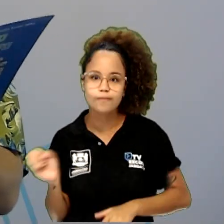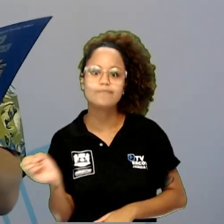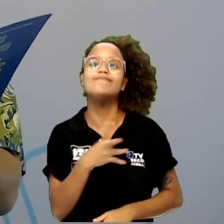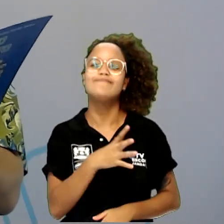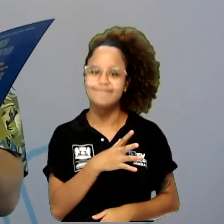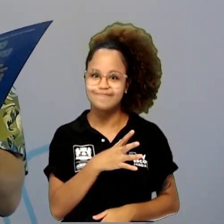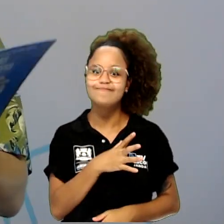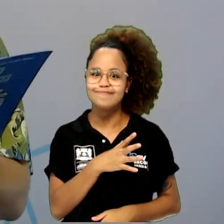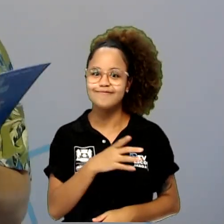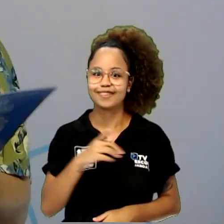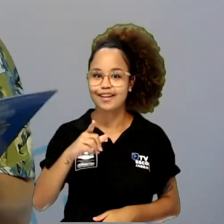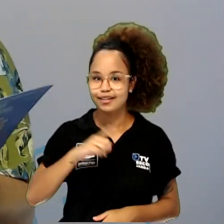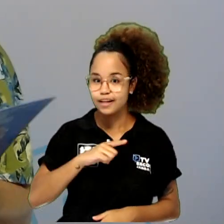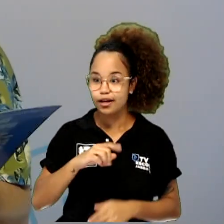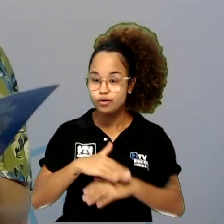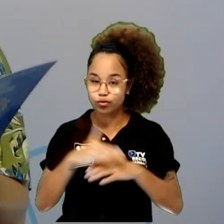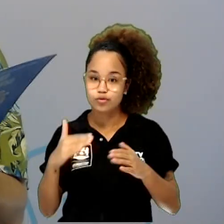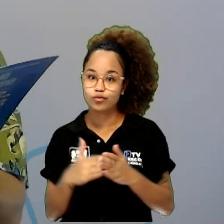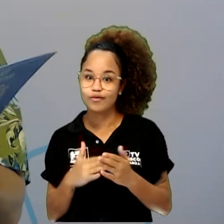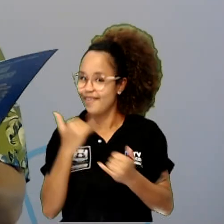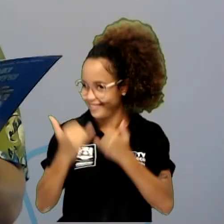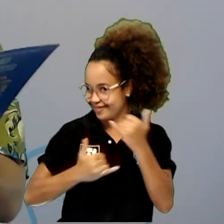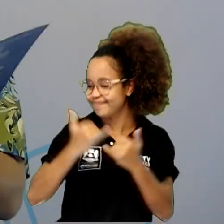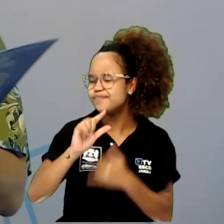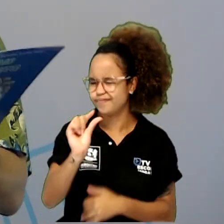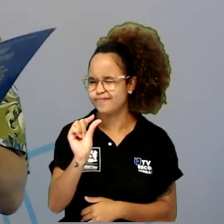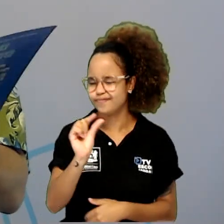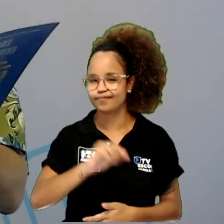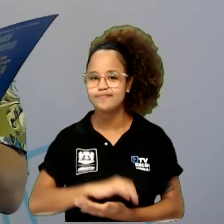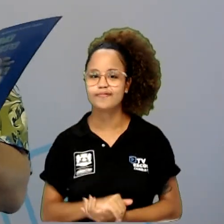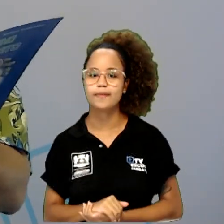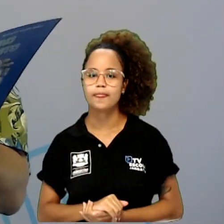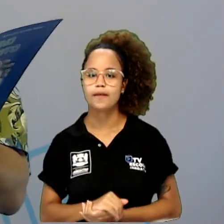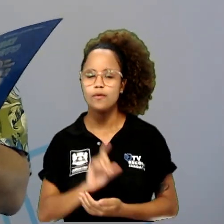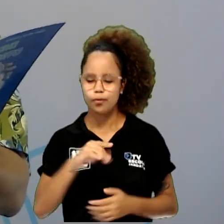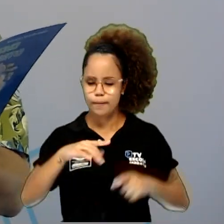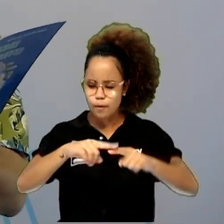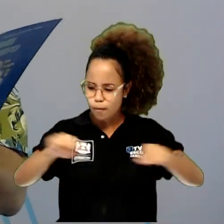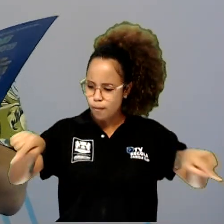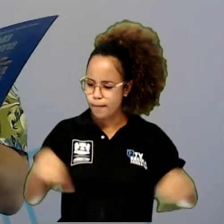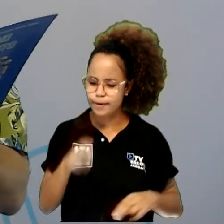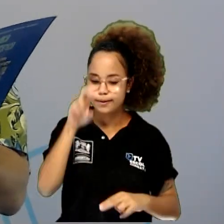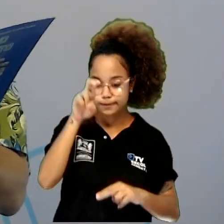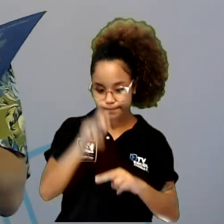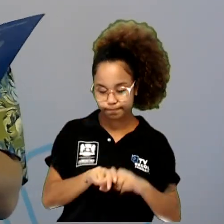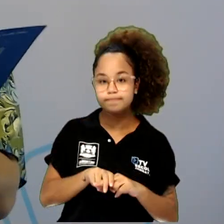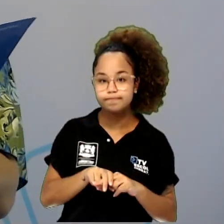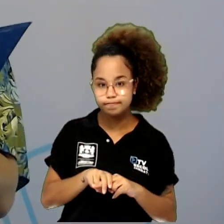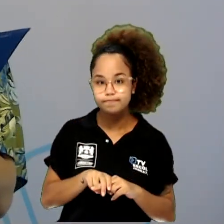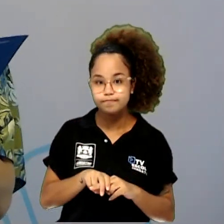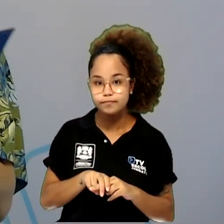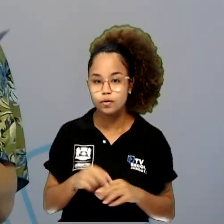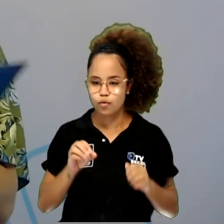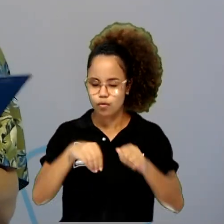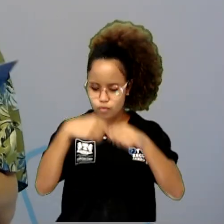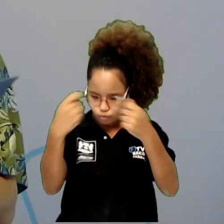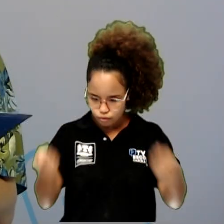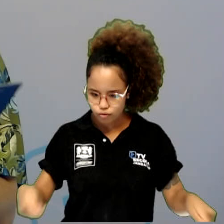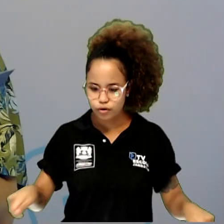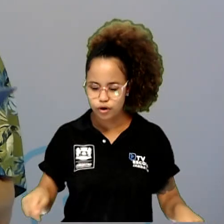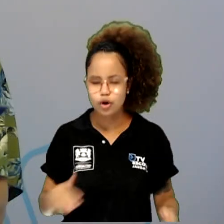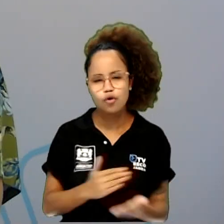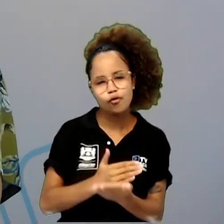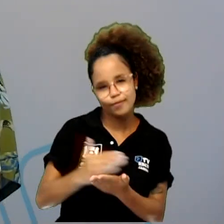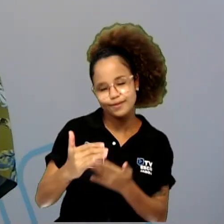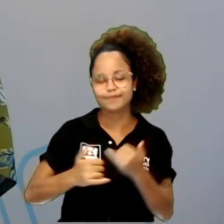Já temos todos os pares. Vamos jogar um pouquinho?" Um trouxe logo à mesa, cada um sua cadeira. Colocaram uma toalha e começou